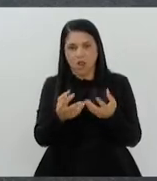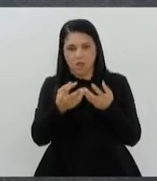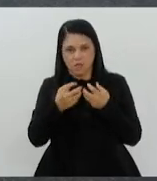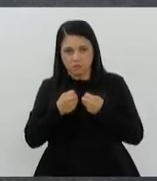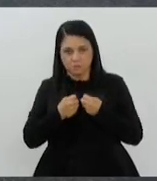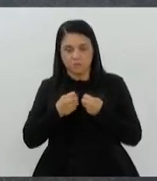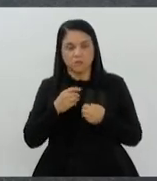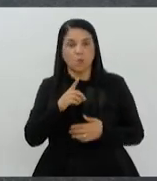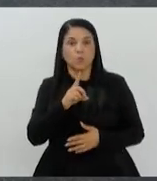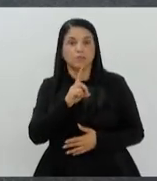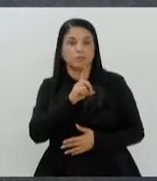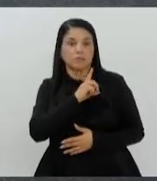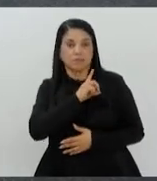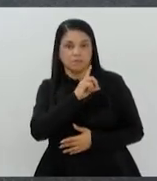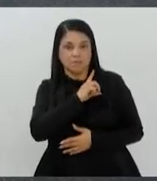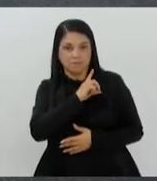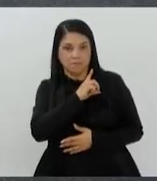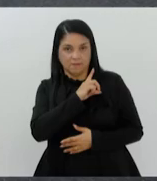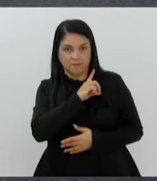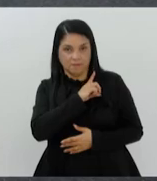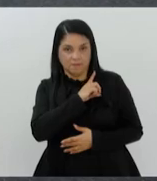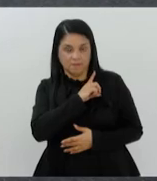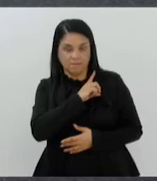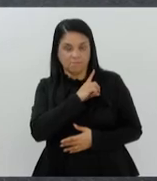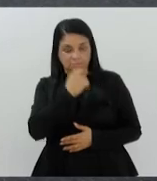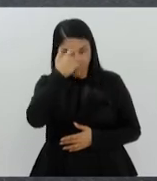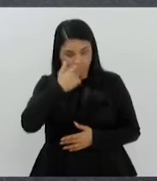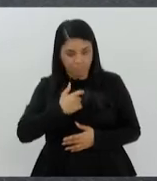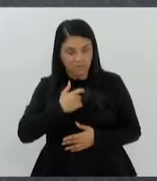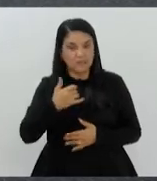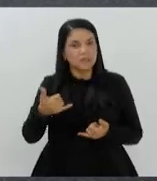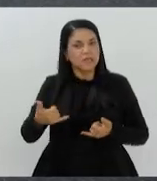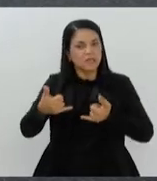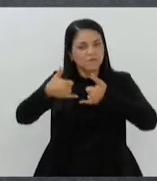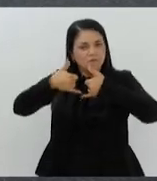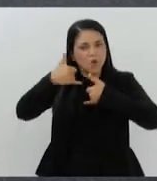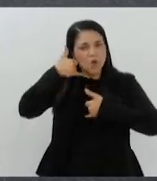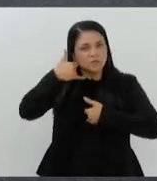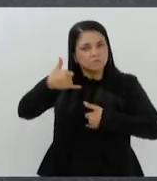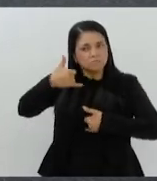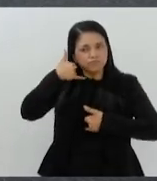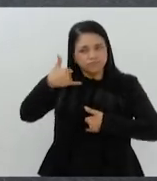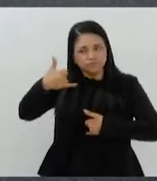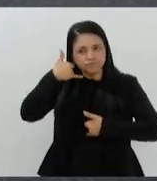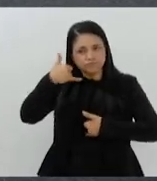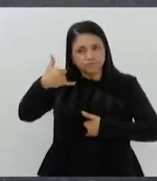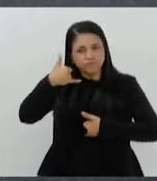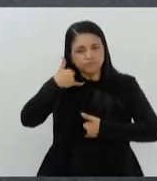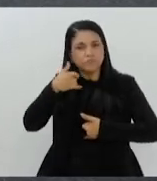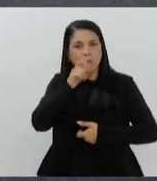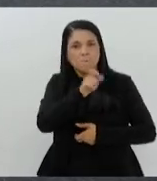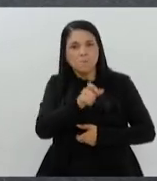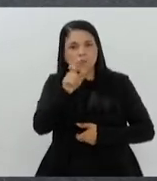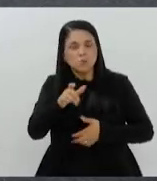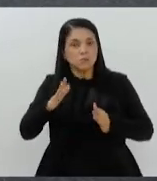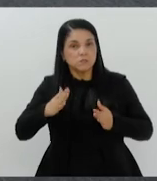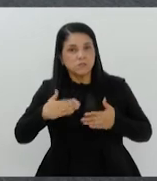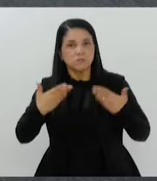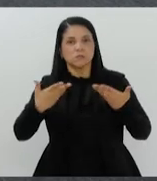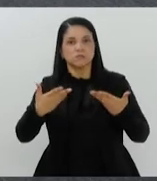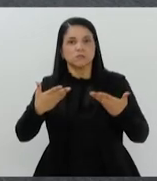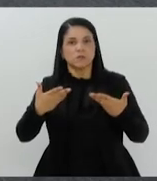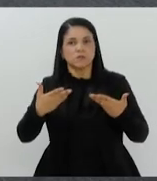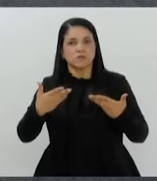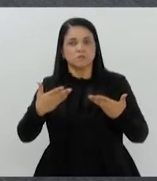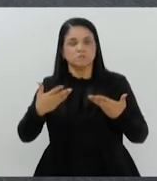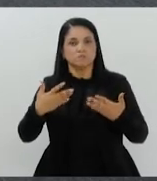de delegada, inúmeros telefonemas das pessoas que ficaram profundamente assustadas e que